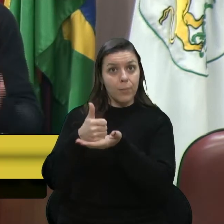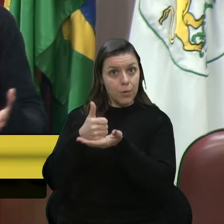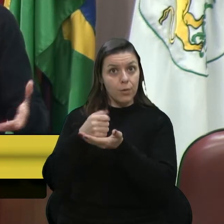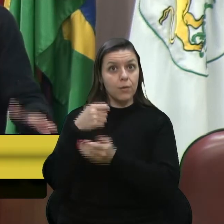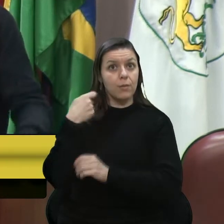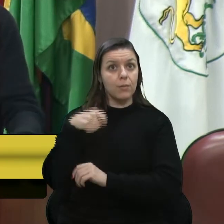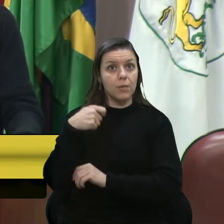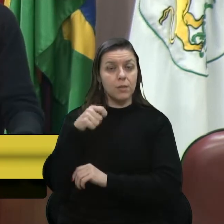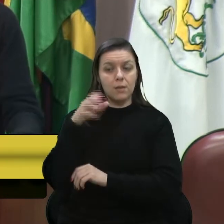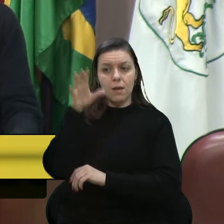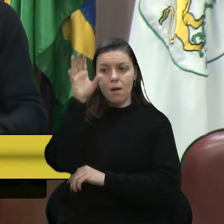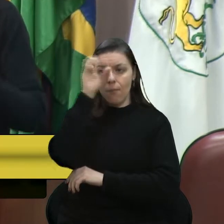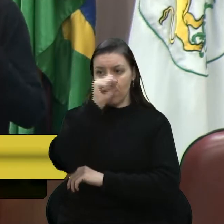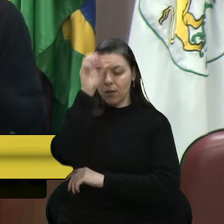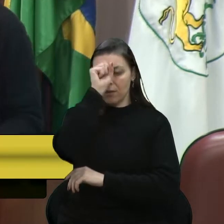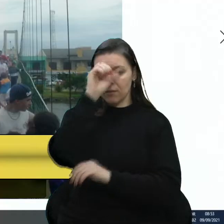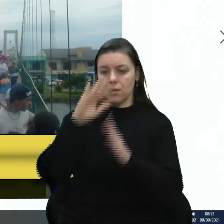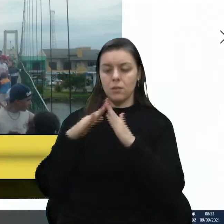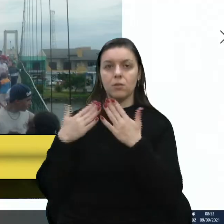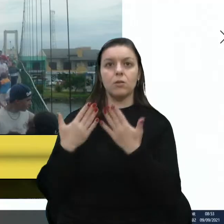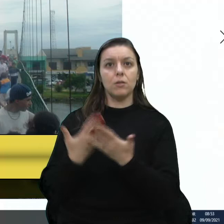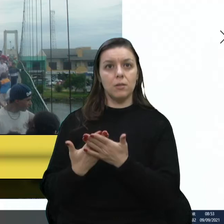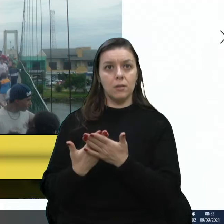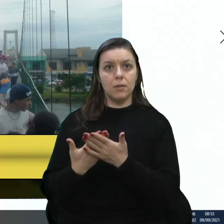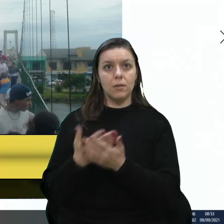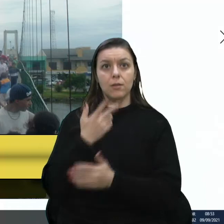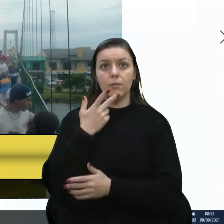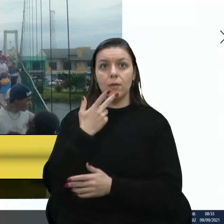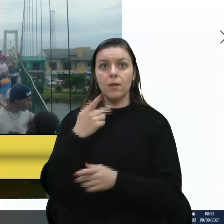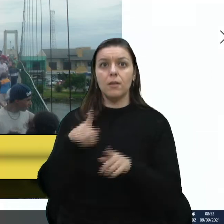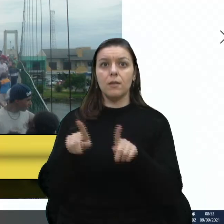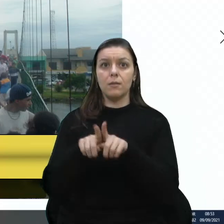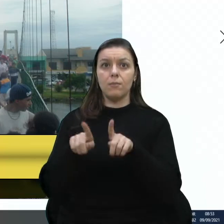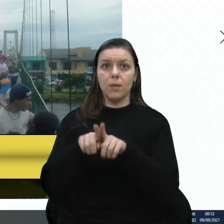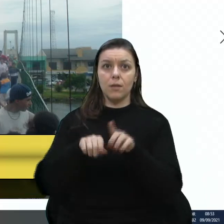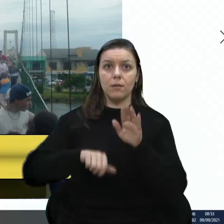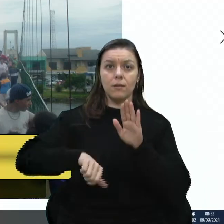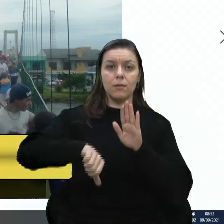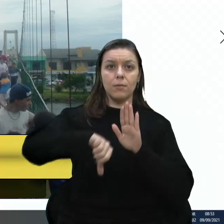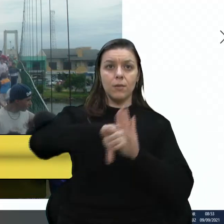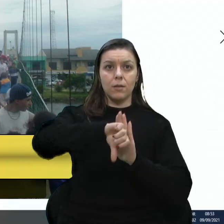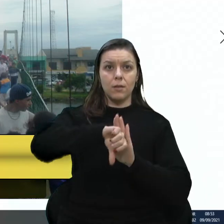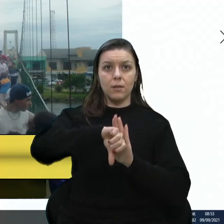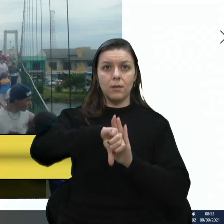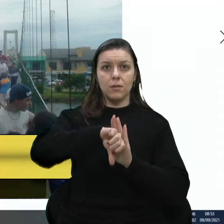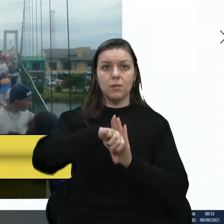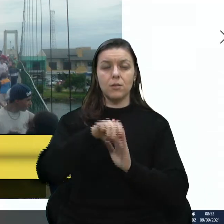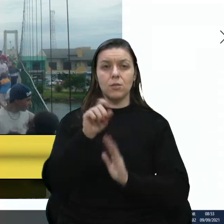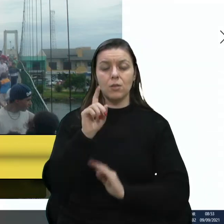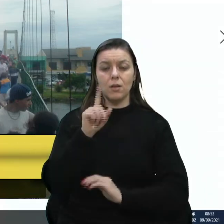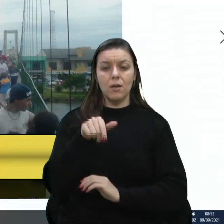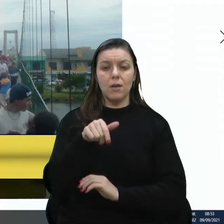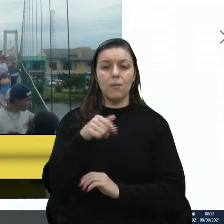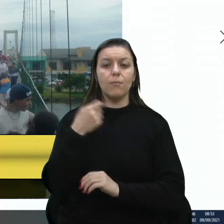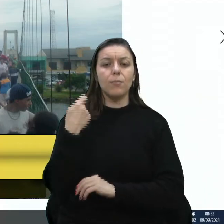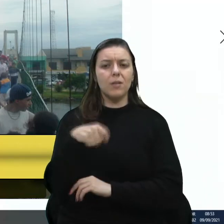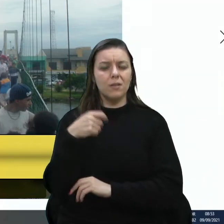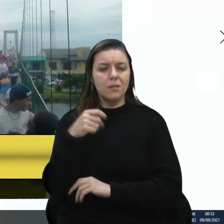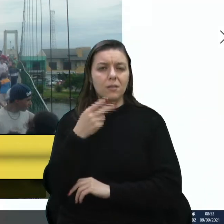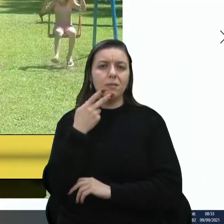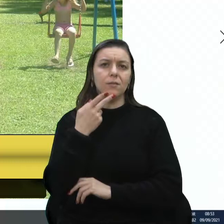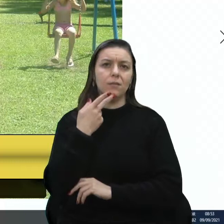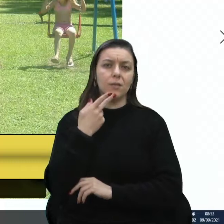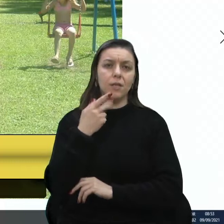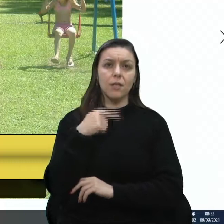para o seu aprendizado escolar. E falar da questão da criminalidade, por mais polêmica que seja, ela precisa ser dita.